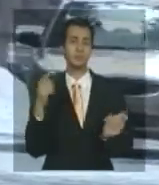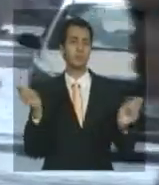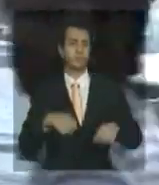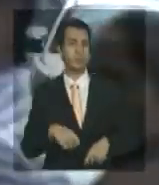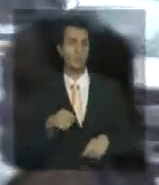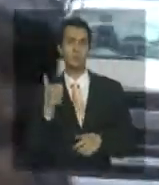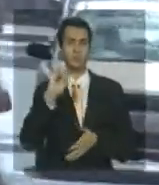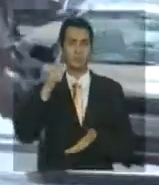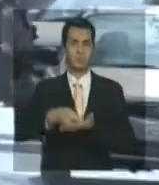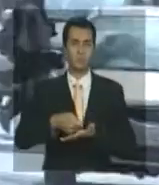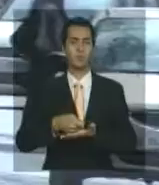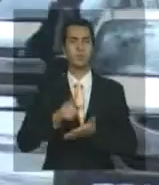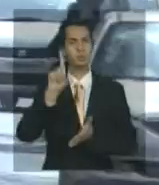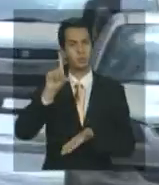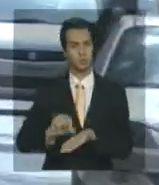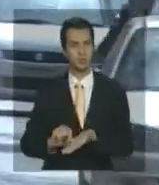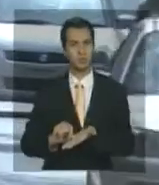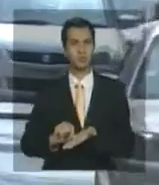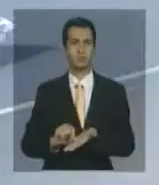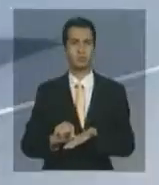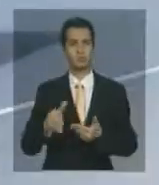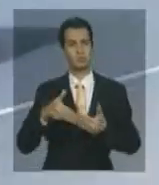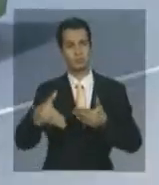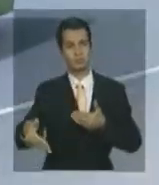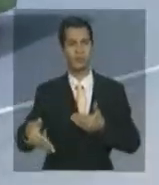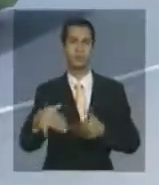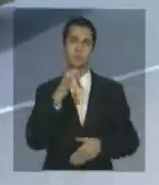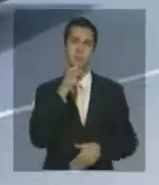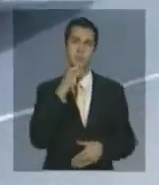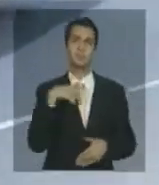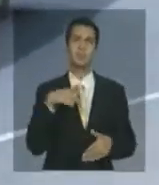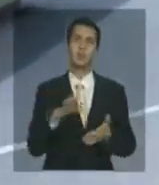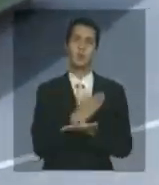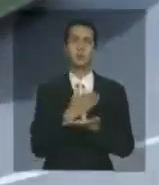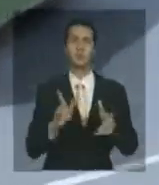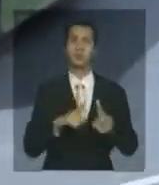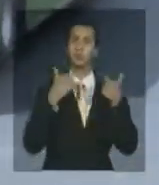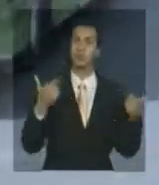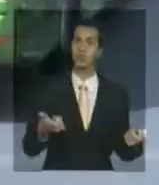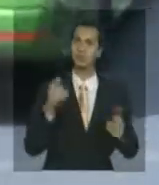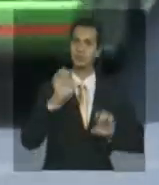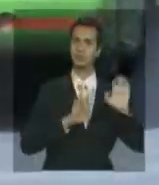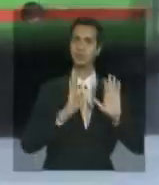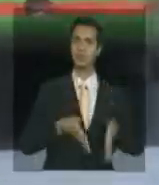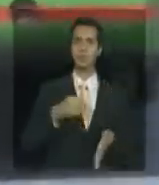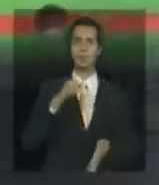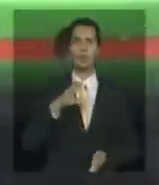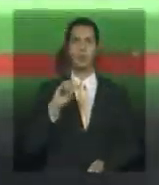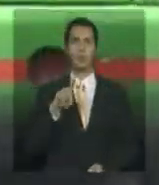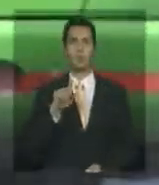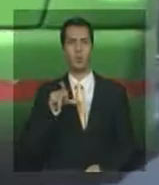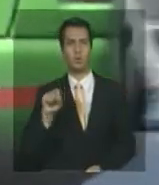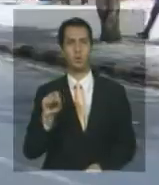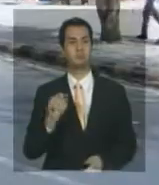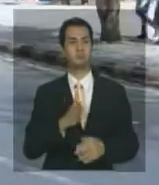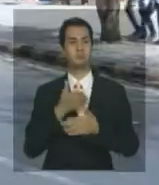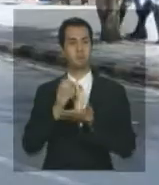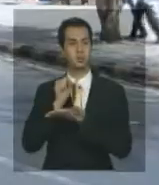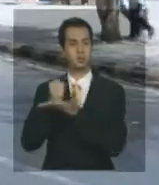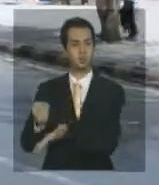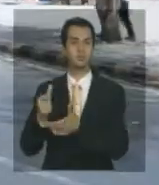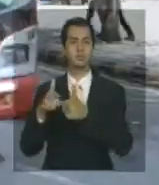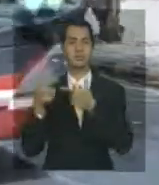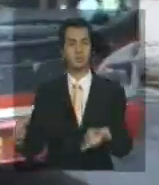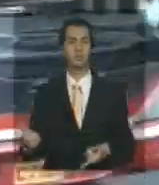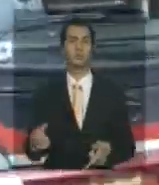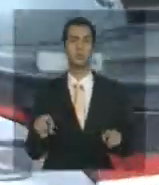então estimulando os casos de sucesso, como é da Marco Polo, da WEG, que sem essas condições vieram e deram certo. Marco Polo hoje tem a